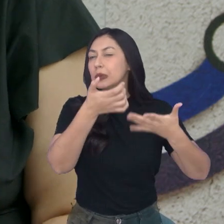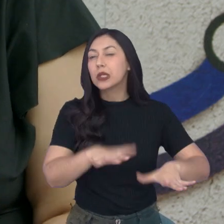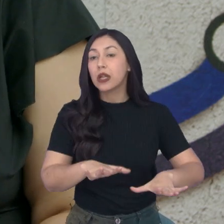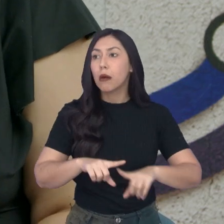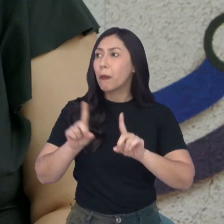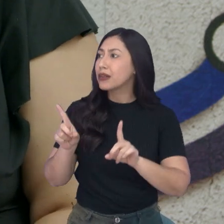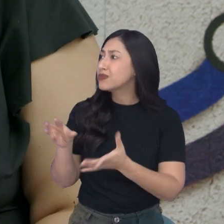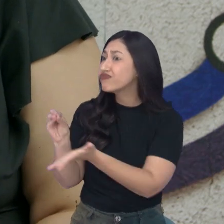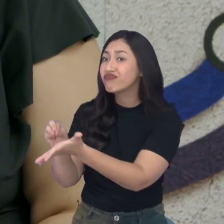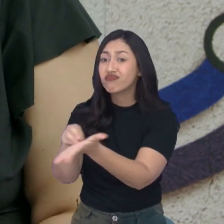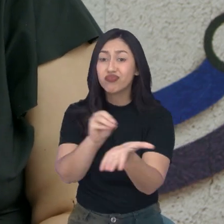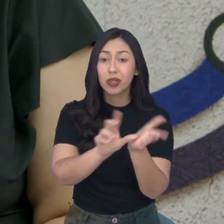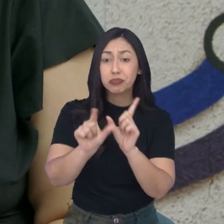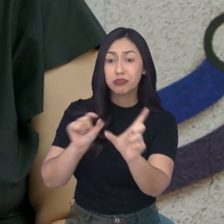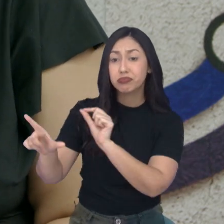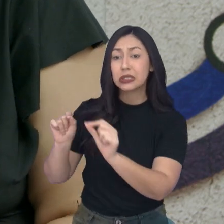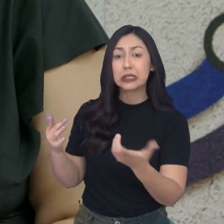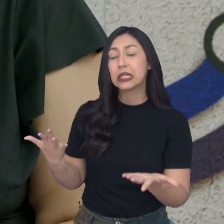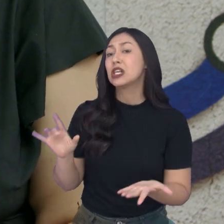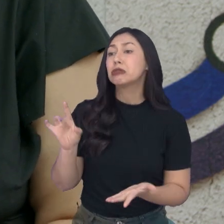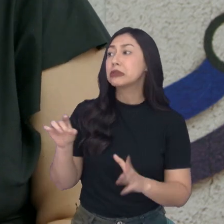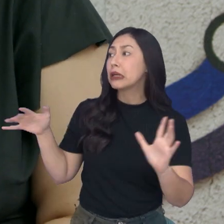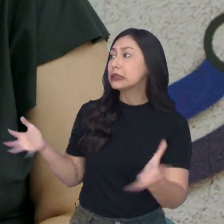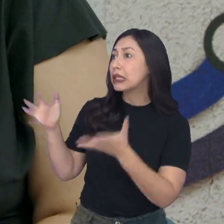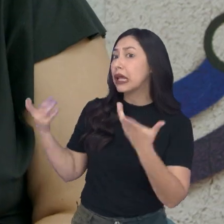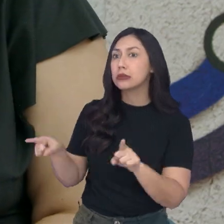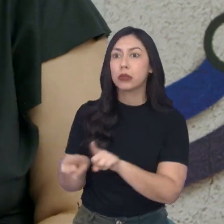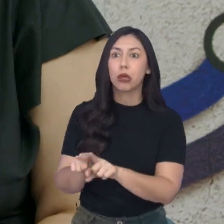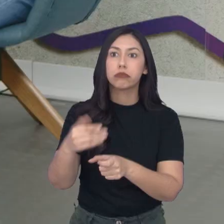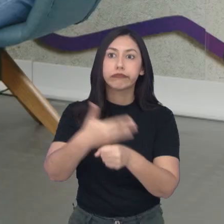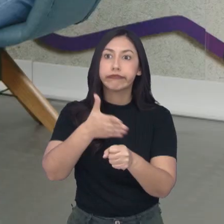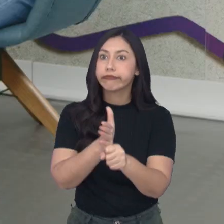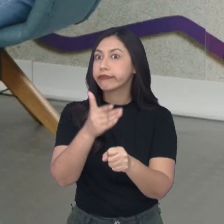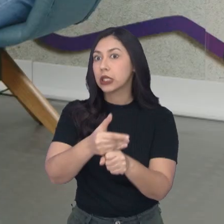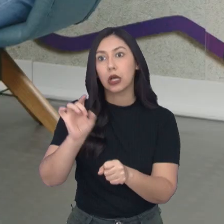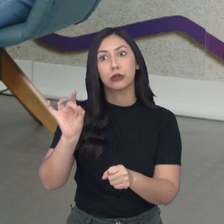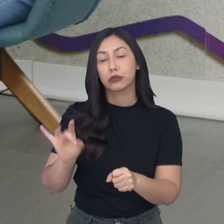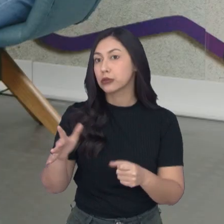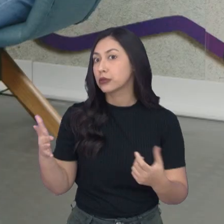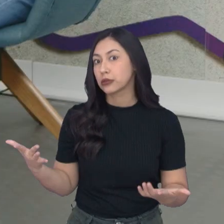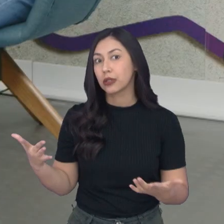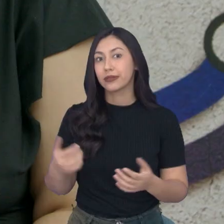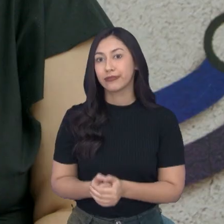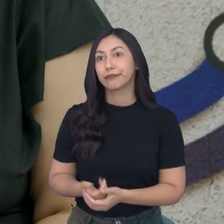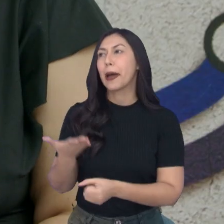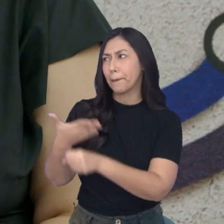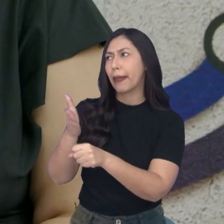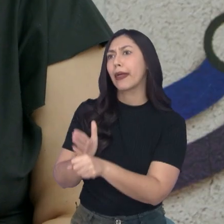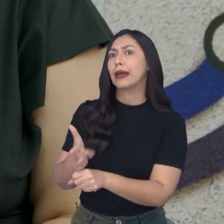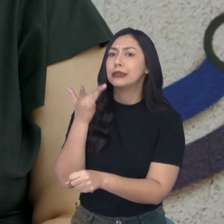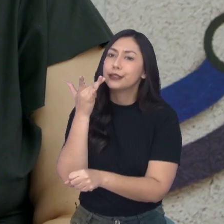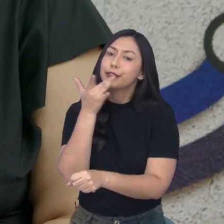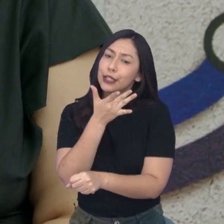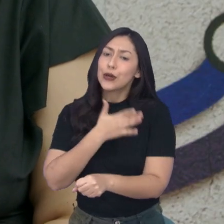Ou quando encontrar uma opção, ter apenas salada e batata, né? Não que batata seja ruim, a gente brinca, né? Que a